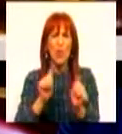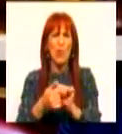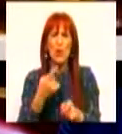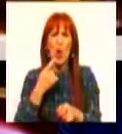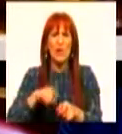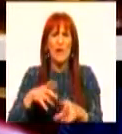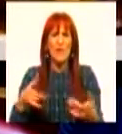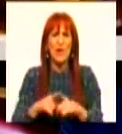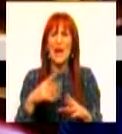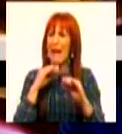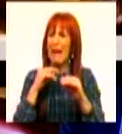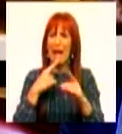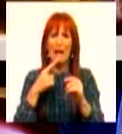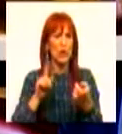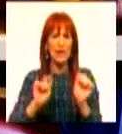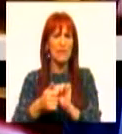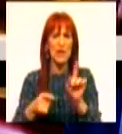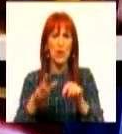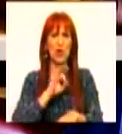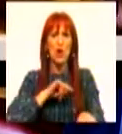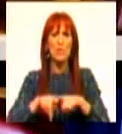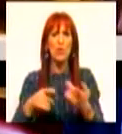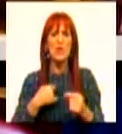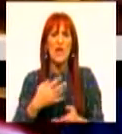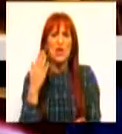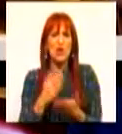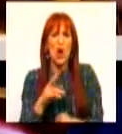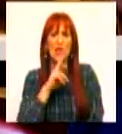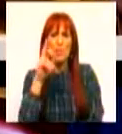novo a conversa. Sr. Deputado, só tenho uma